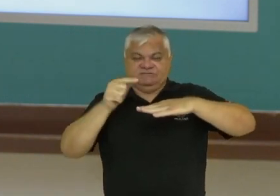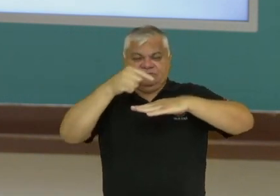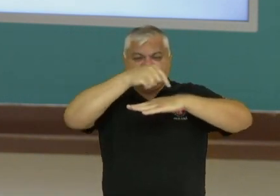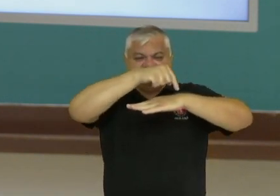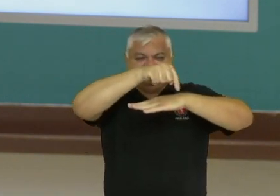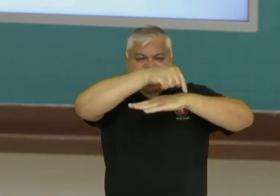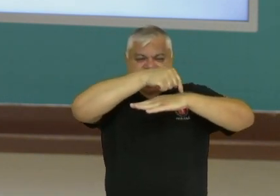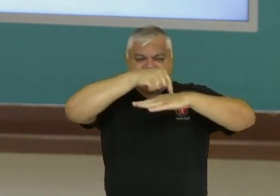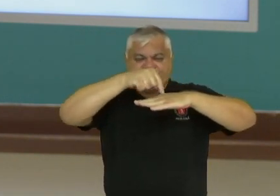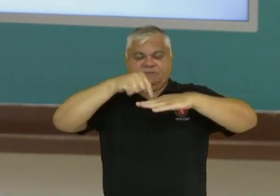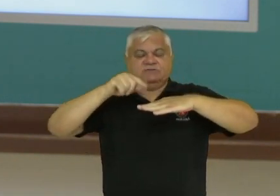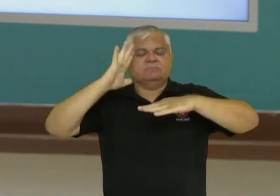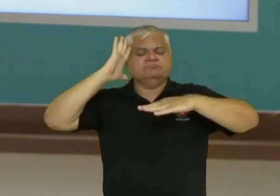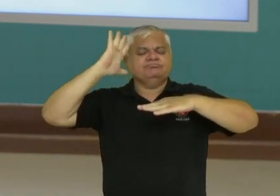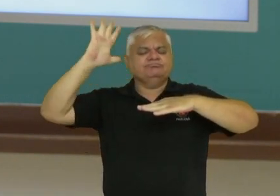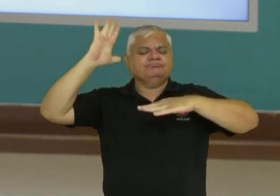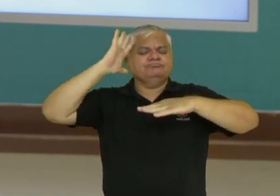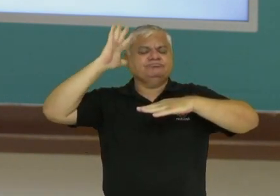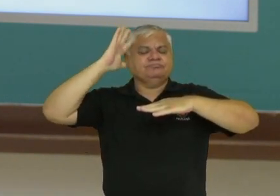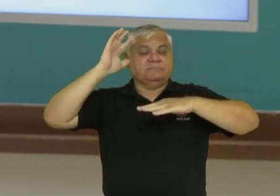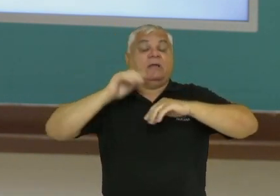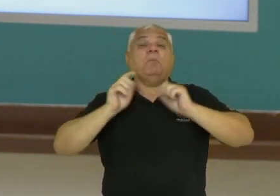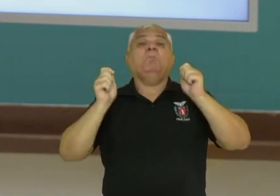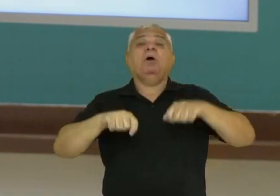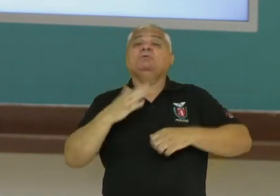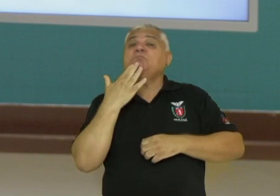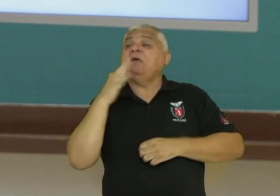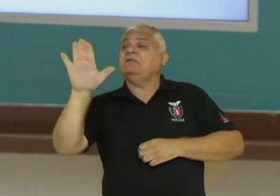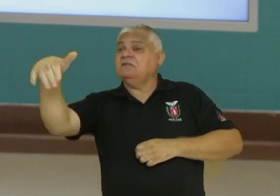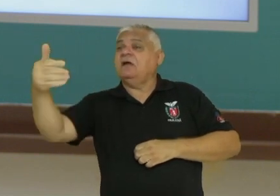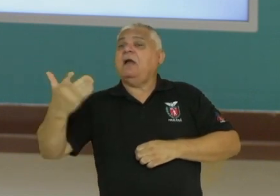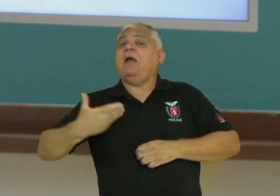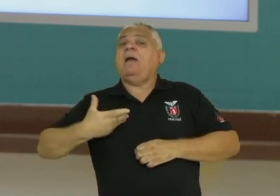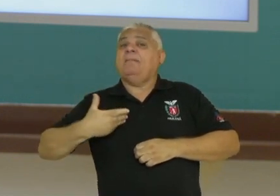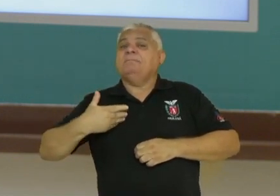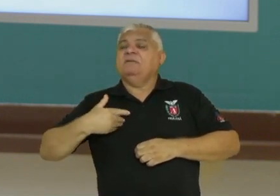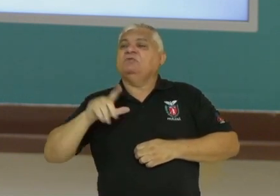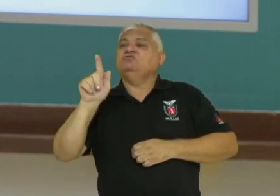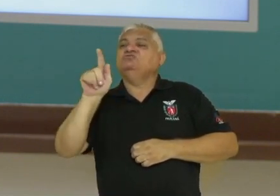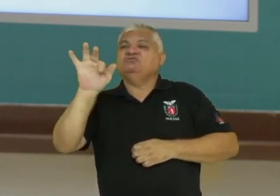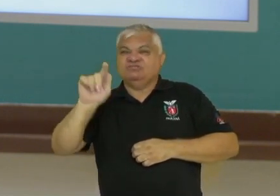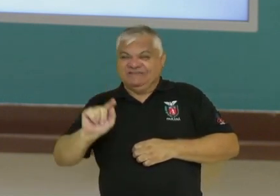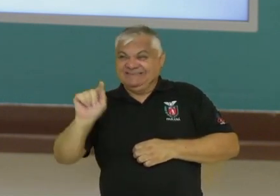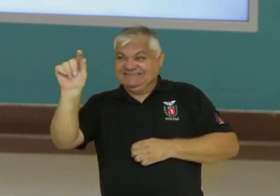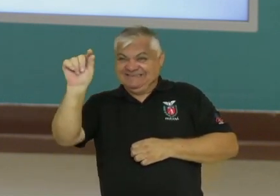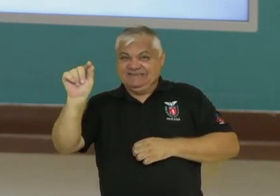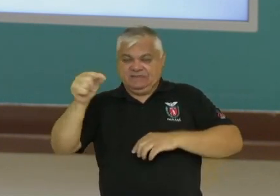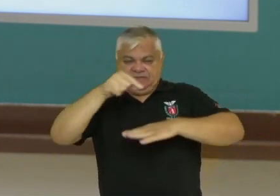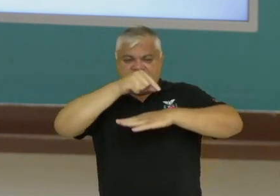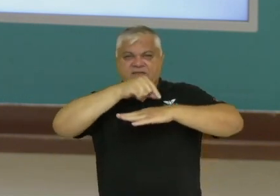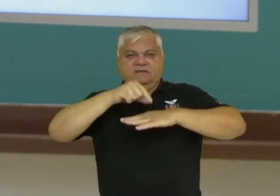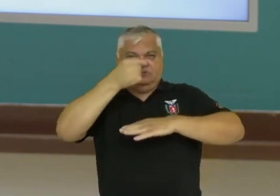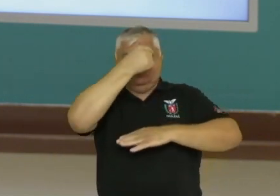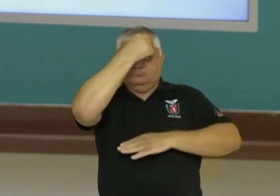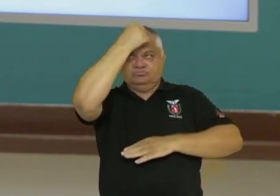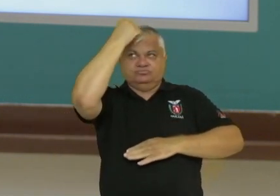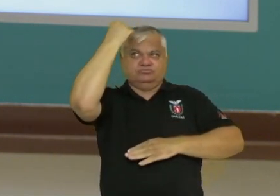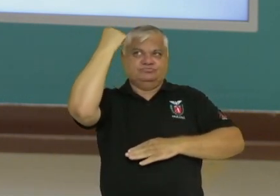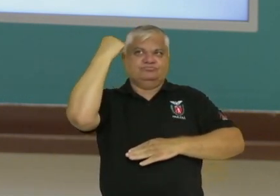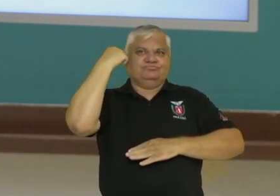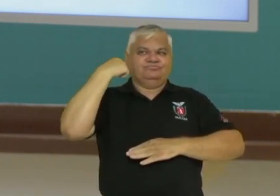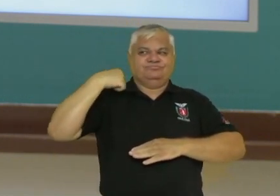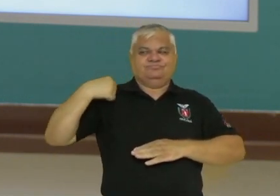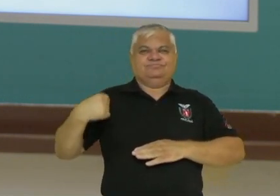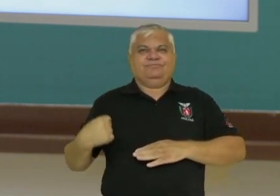se imaginaram. Vocês podem pedir para um colega realmente contornar vocês com um giz colorido ali. Além de